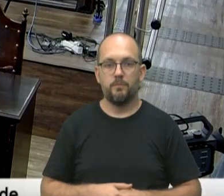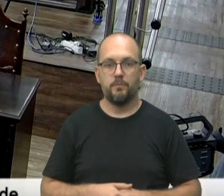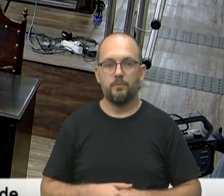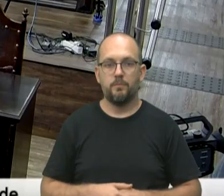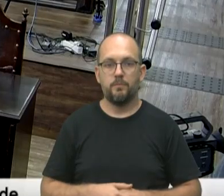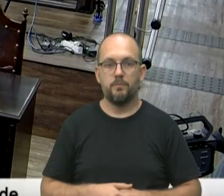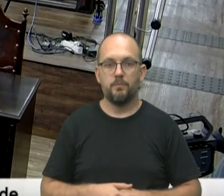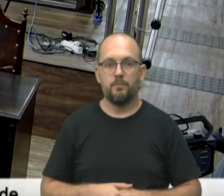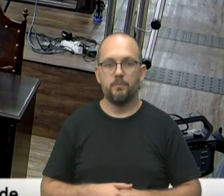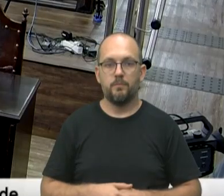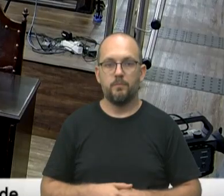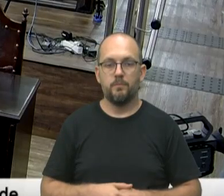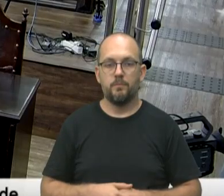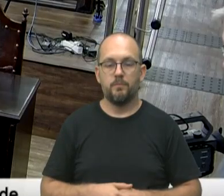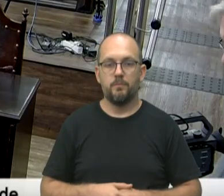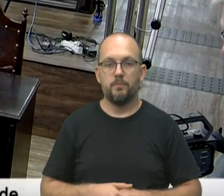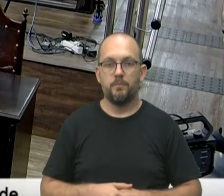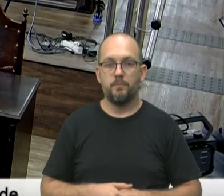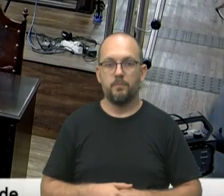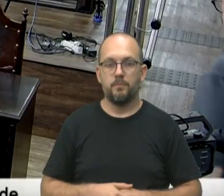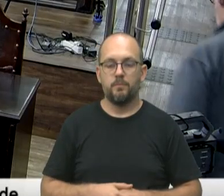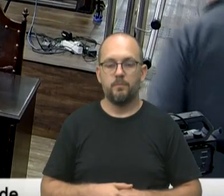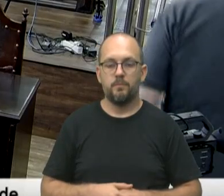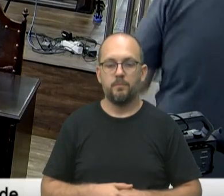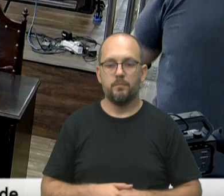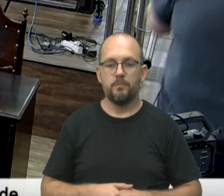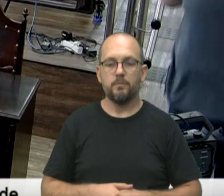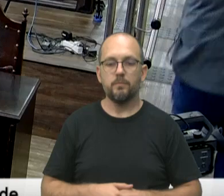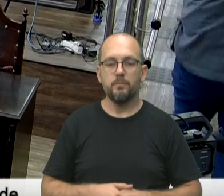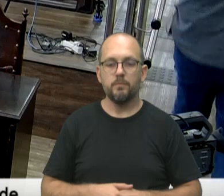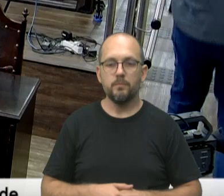Pois não. No microfone, por favor.